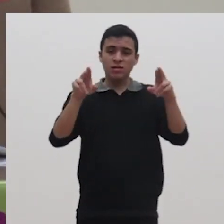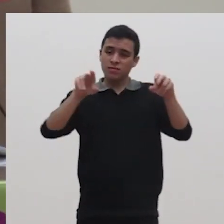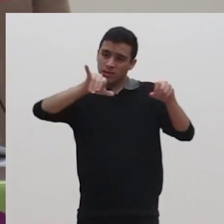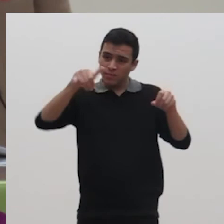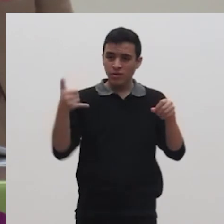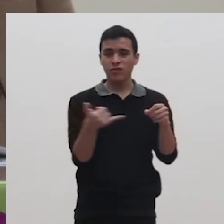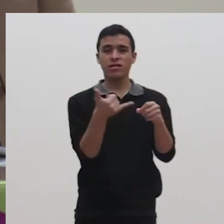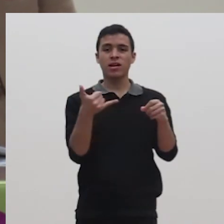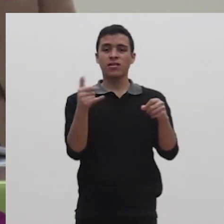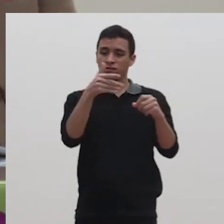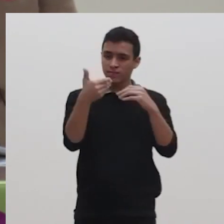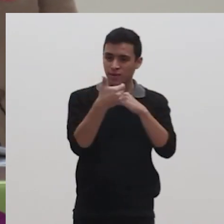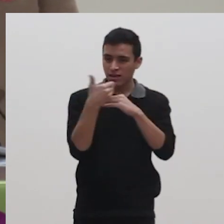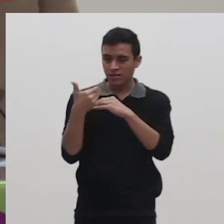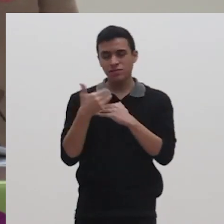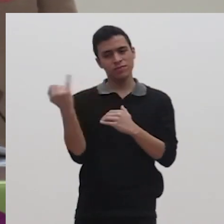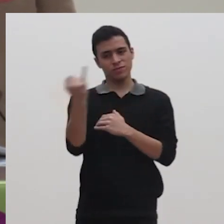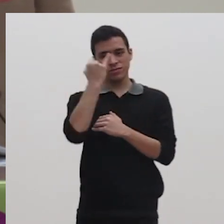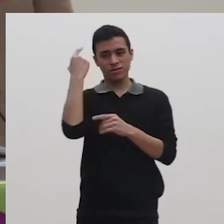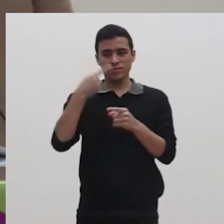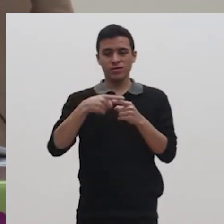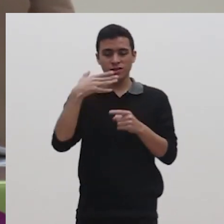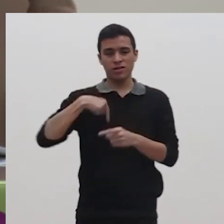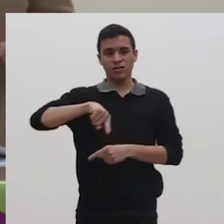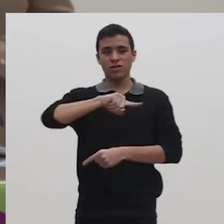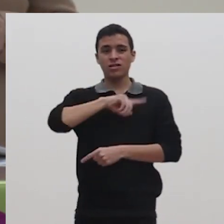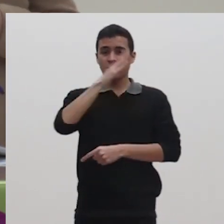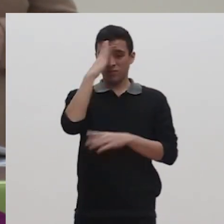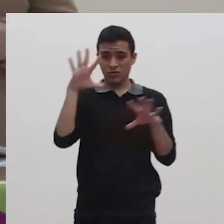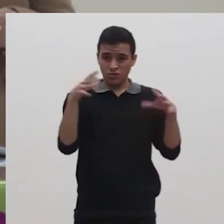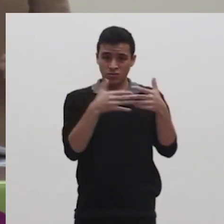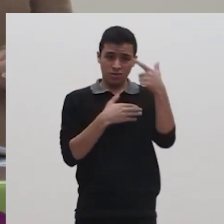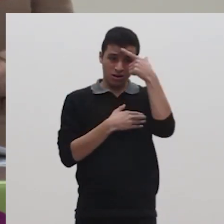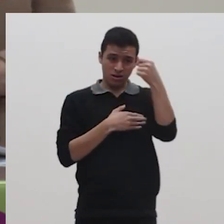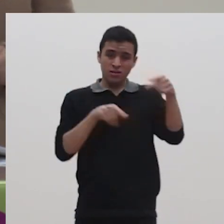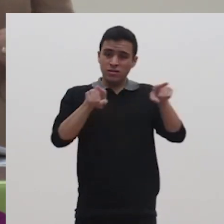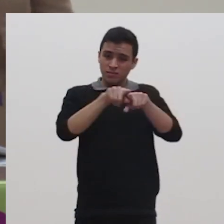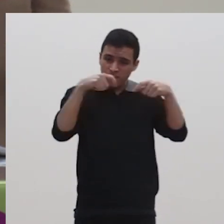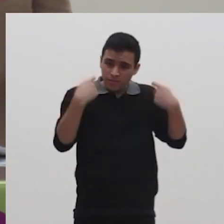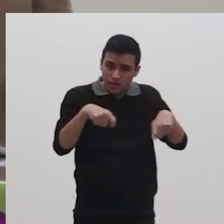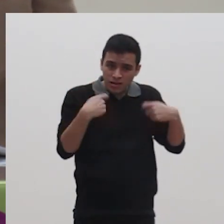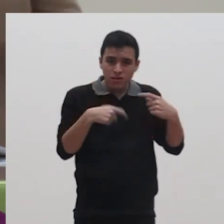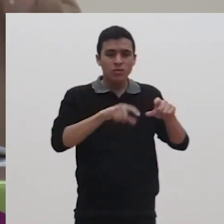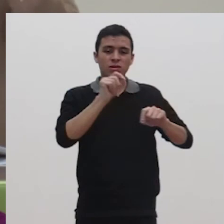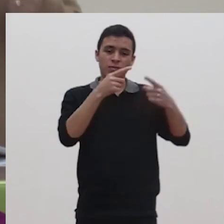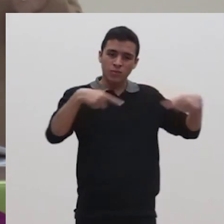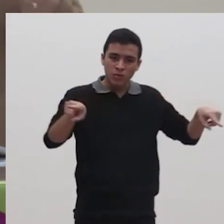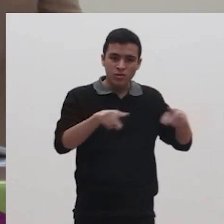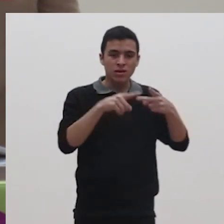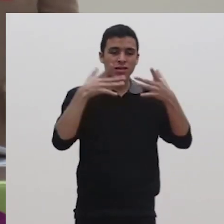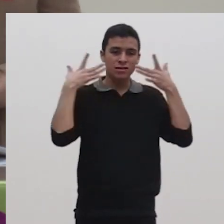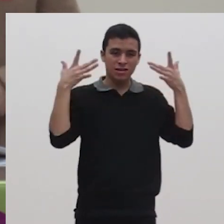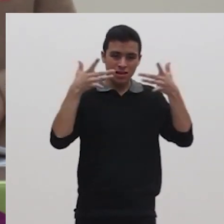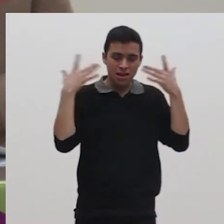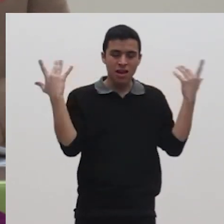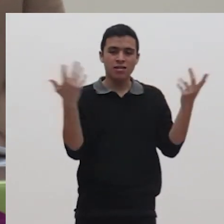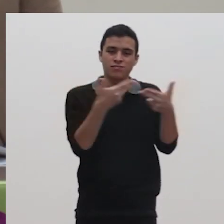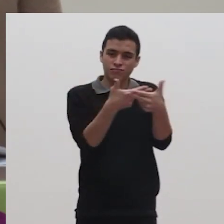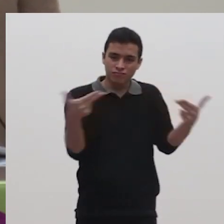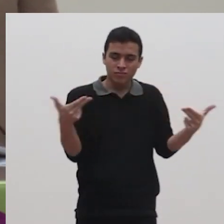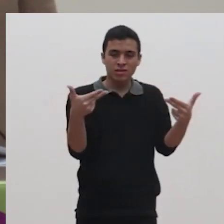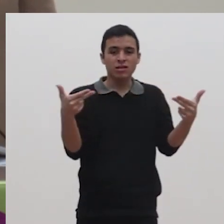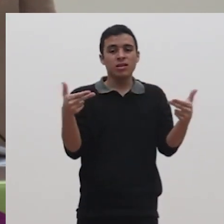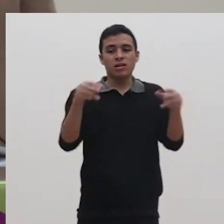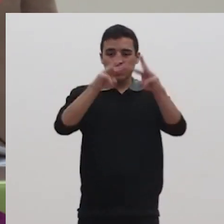de acadêmicos, pois sabemos que a vida acadêmica também precisa de música, de teatro, que a universidade seja